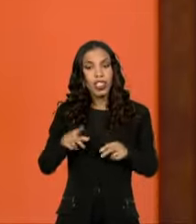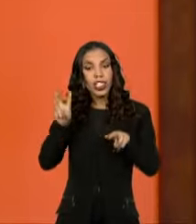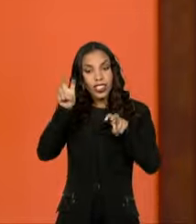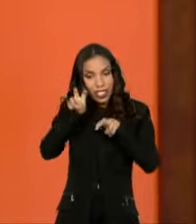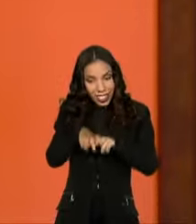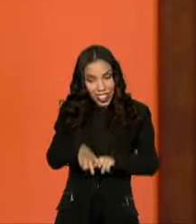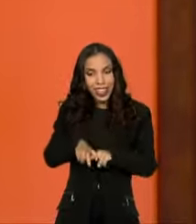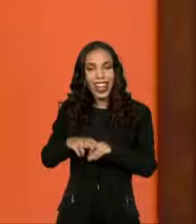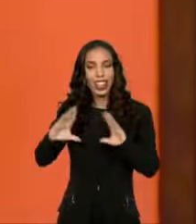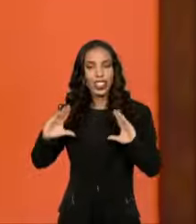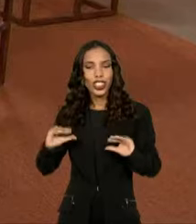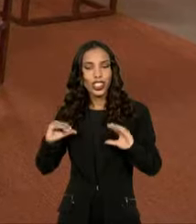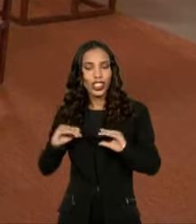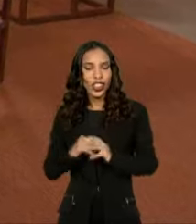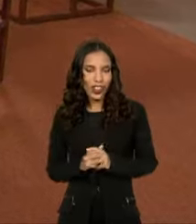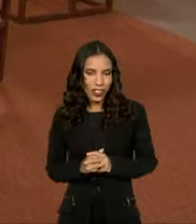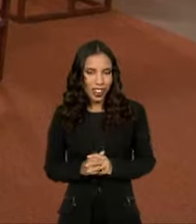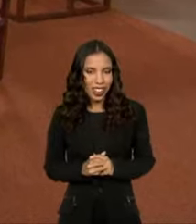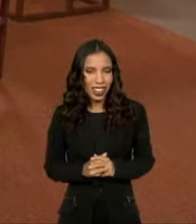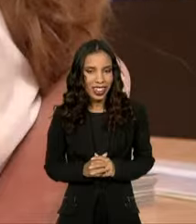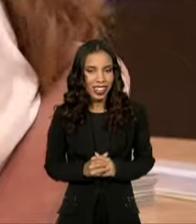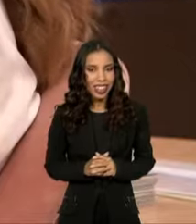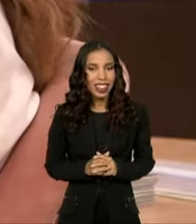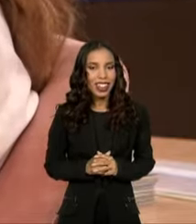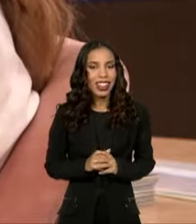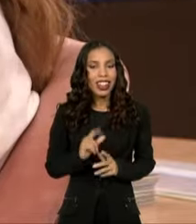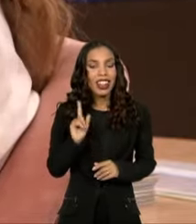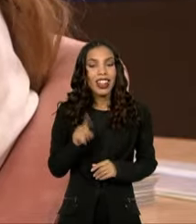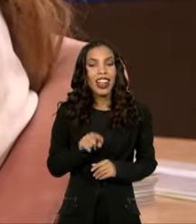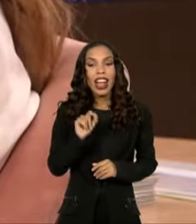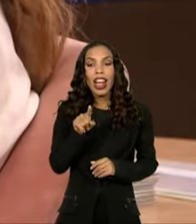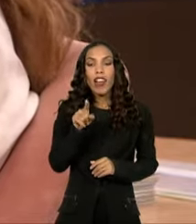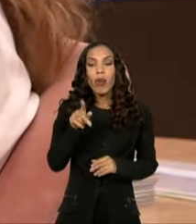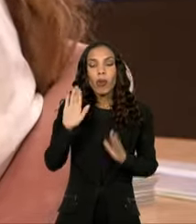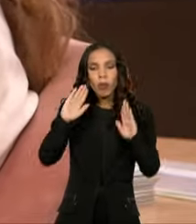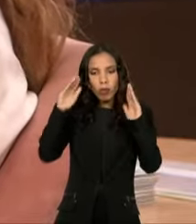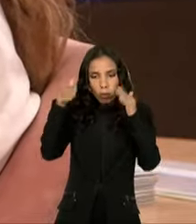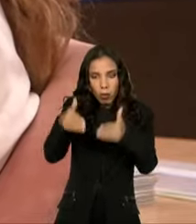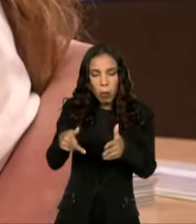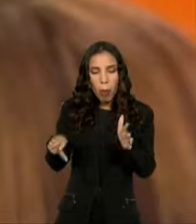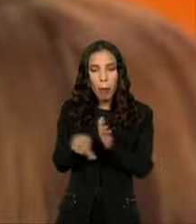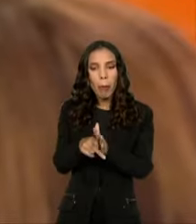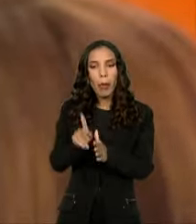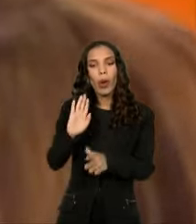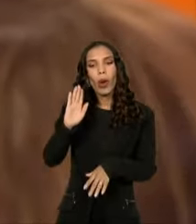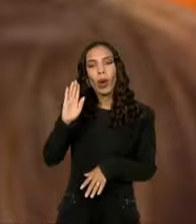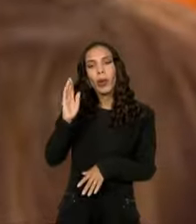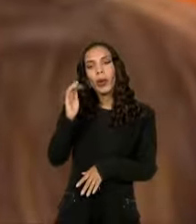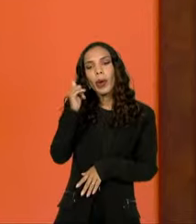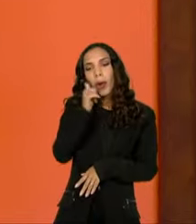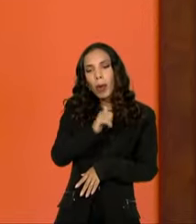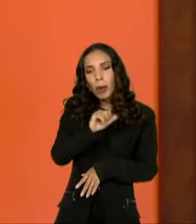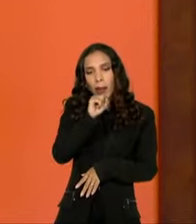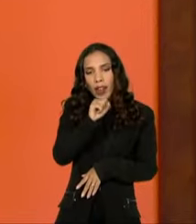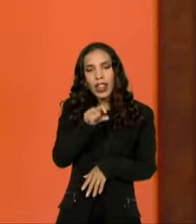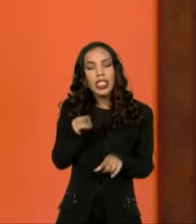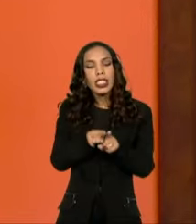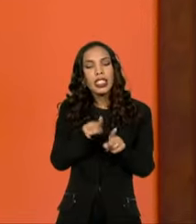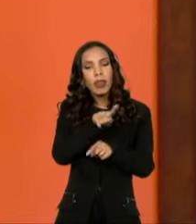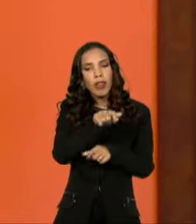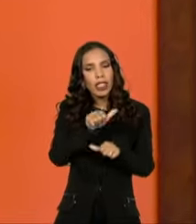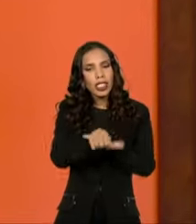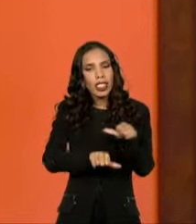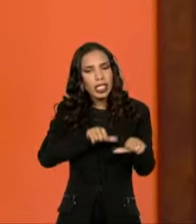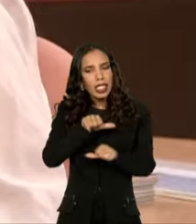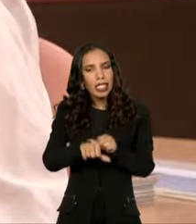no sofá da Fátima. Que barato vocês duas. Agora, Cíntia, que é especializada em maternidade, uma especialista em maternidade. Fátima, para você também foi transformador,